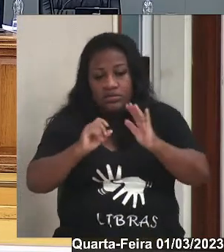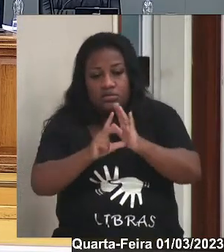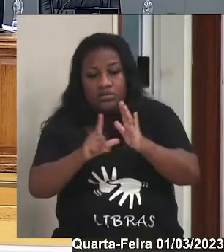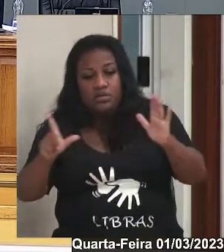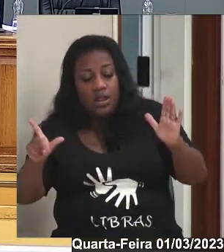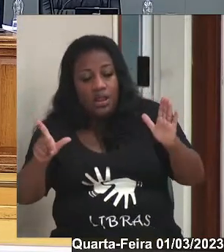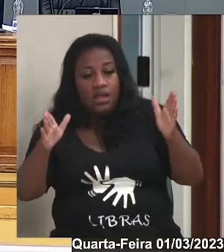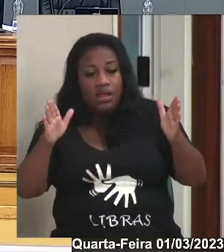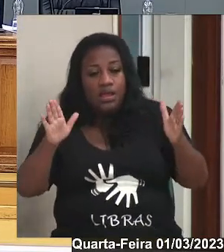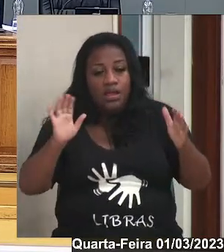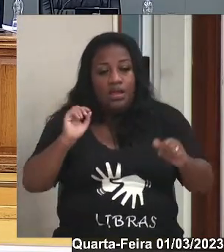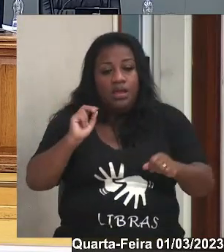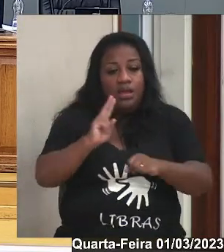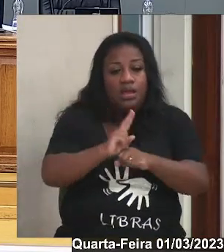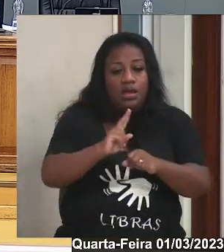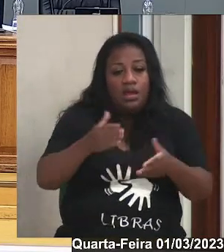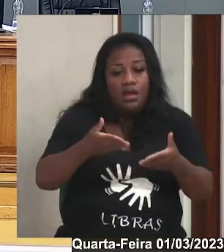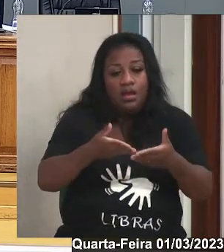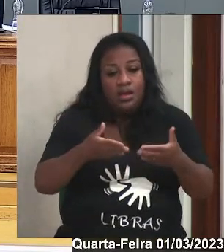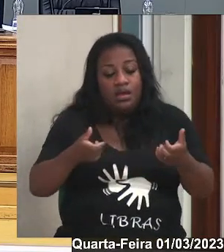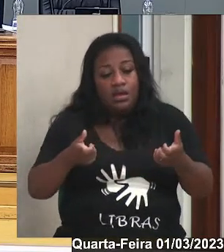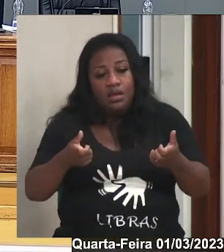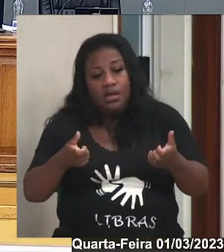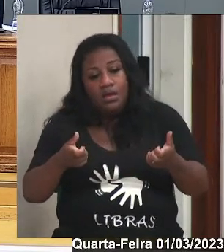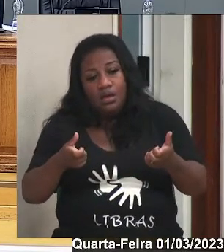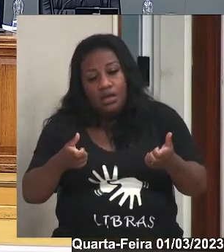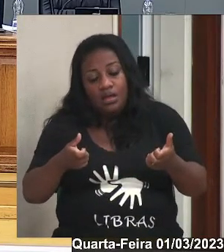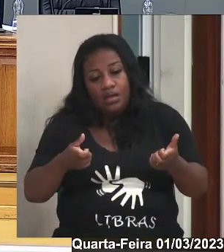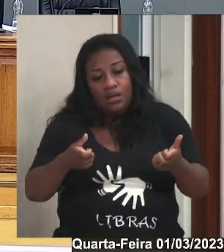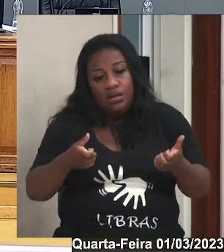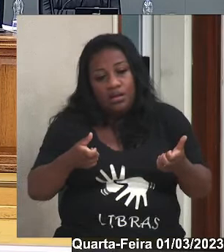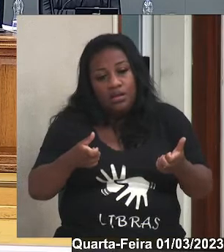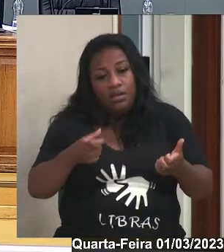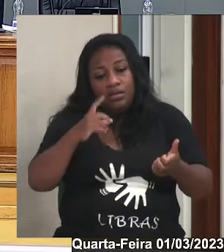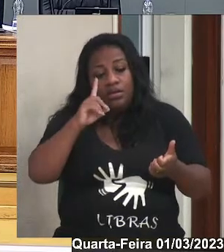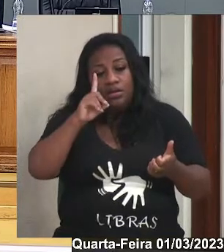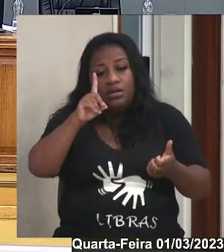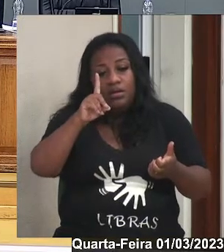conjunto habitacional Parque da Chácara, endereço Estrada da Baviera,